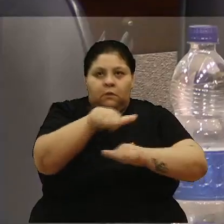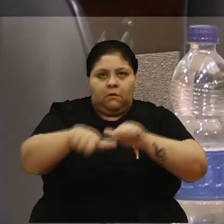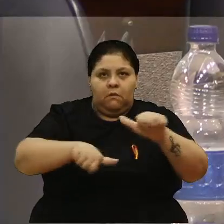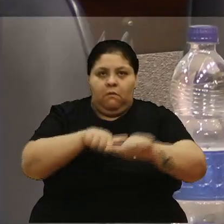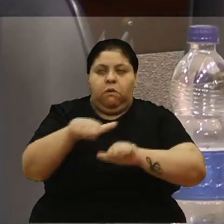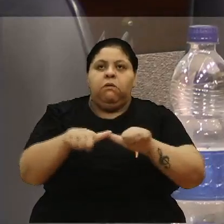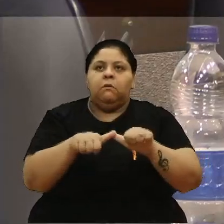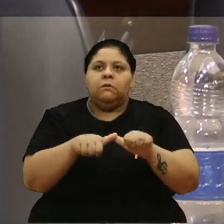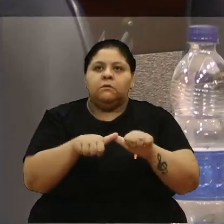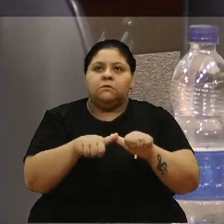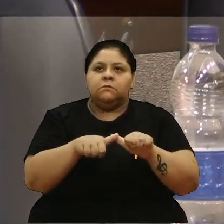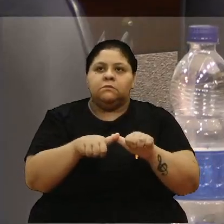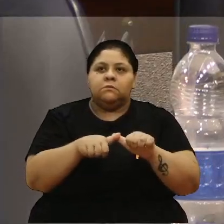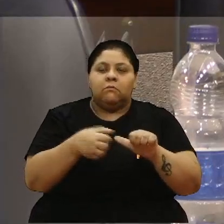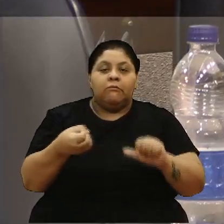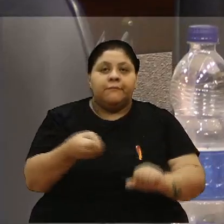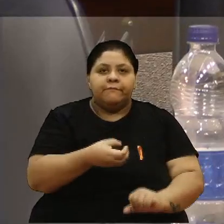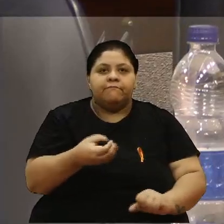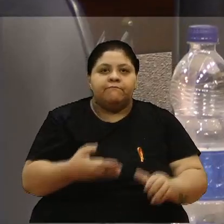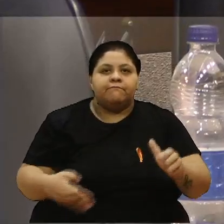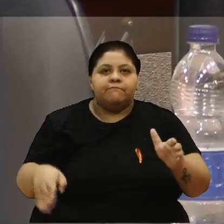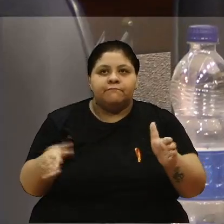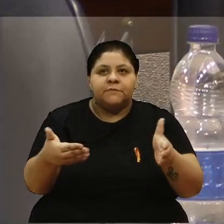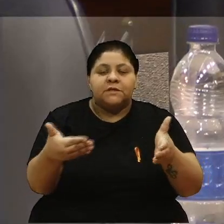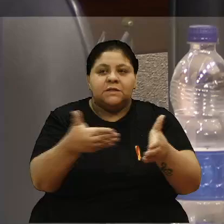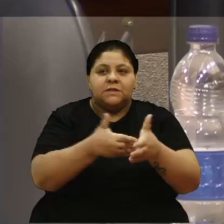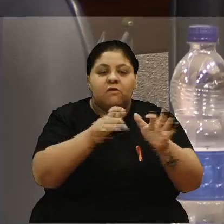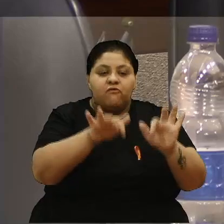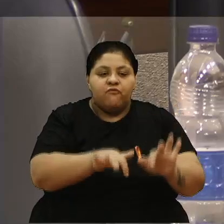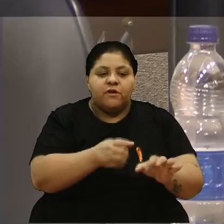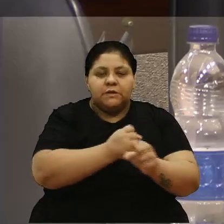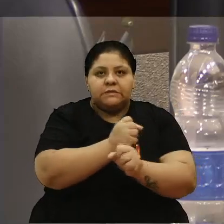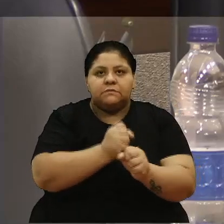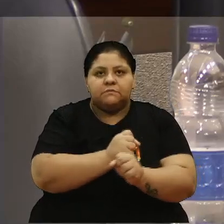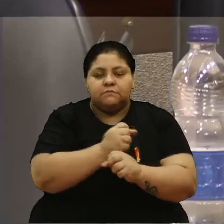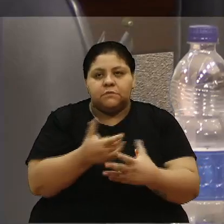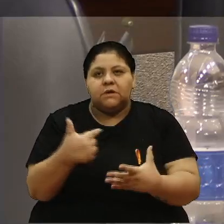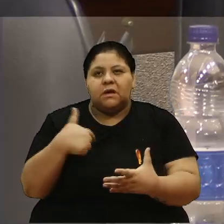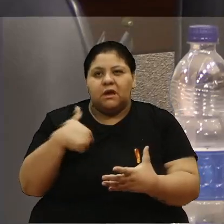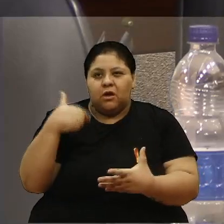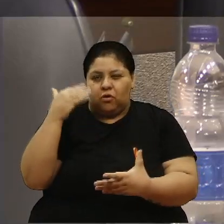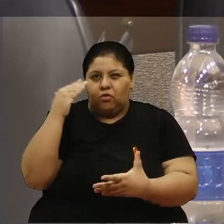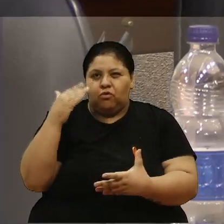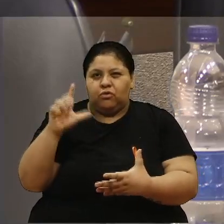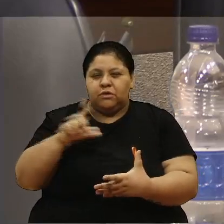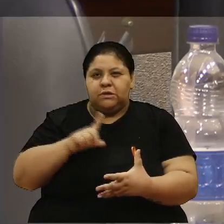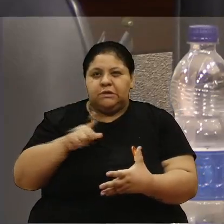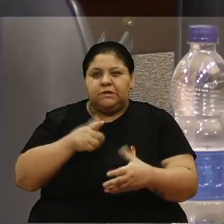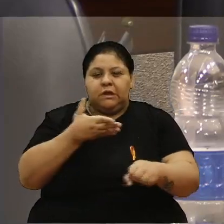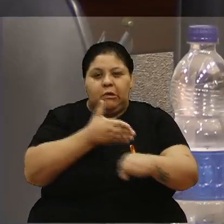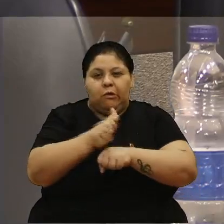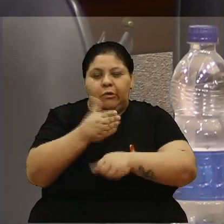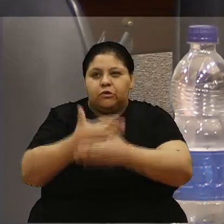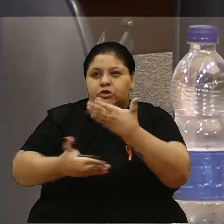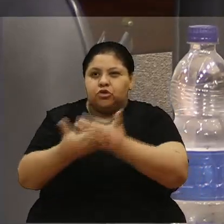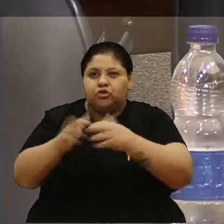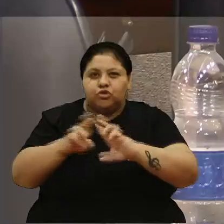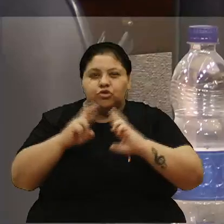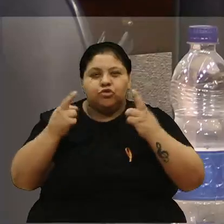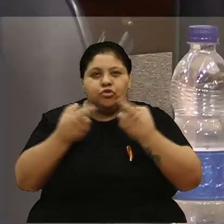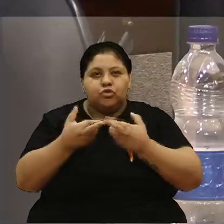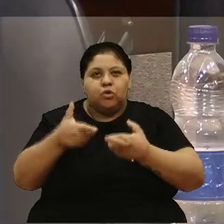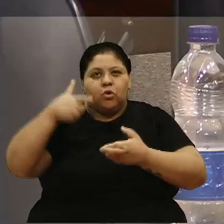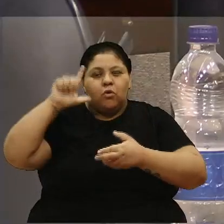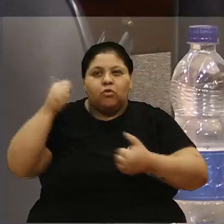seja modernizada até o final deste ano. Eu tenho participado de todas as reuniões e ontem, juntamente com o